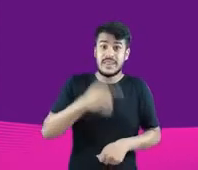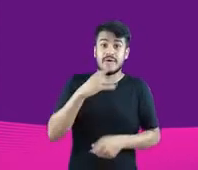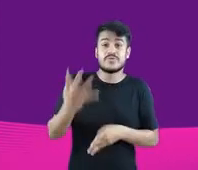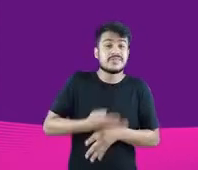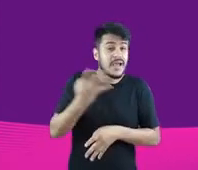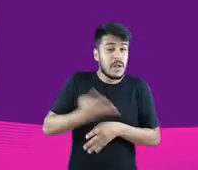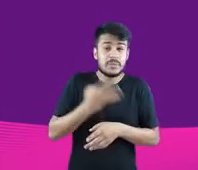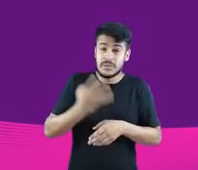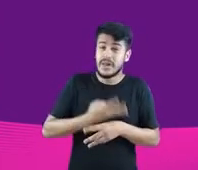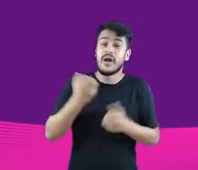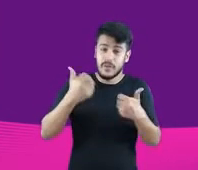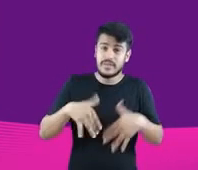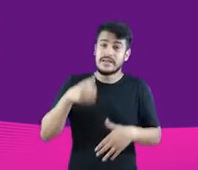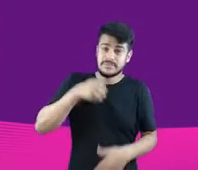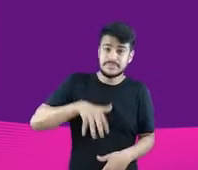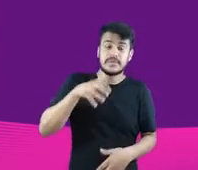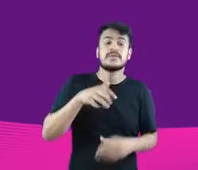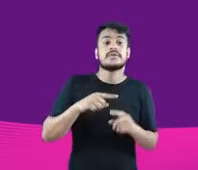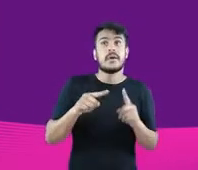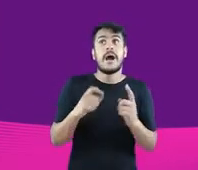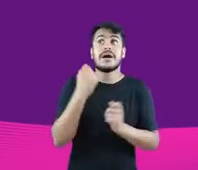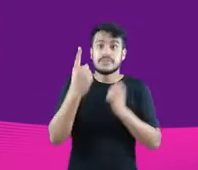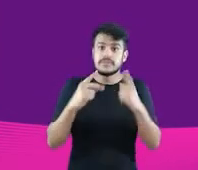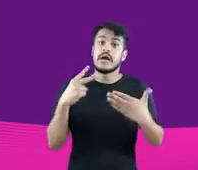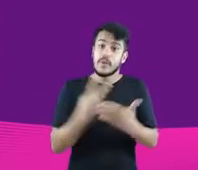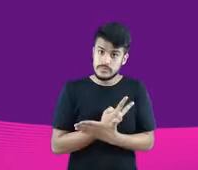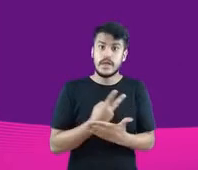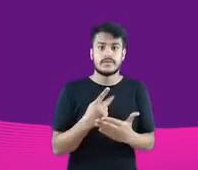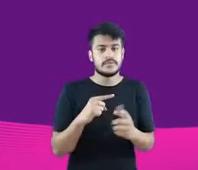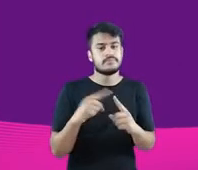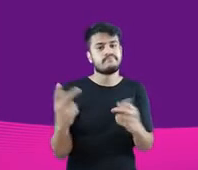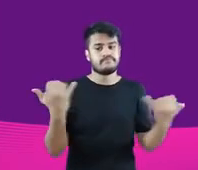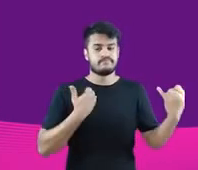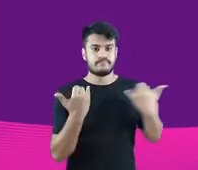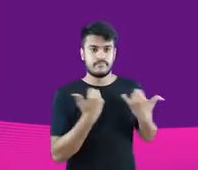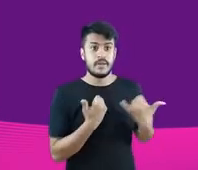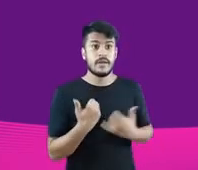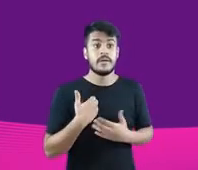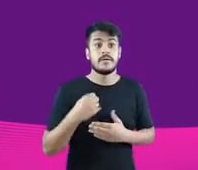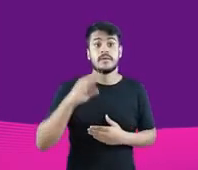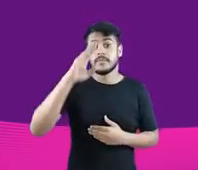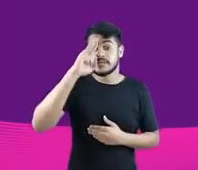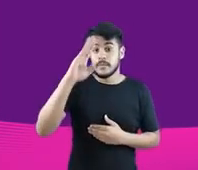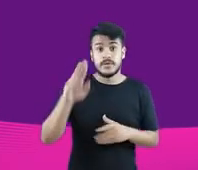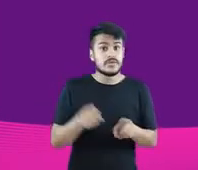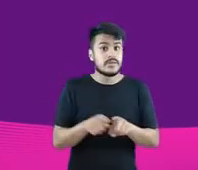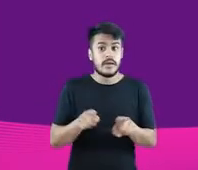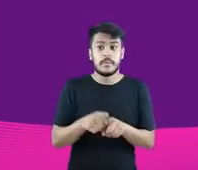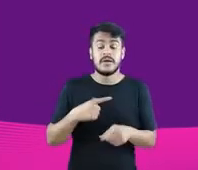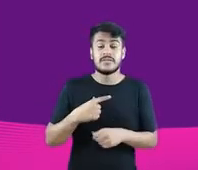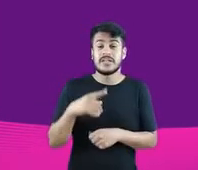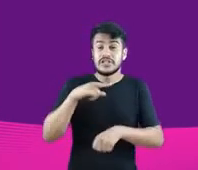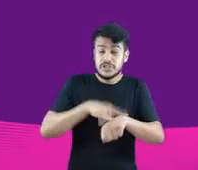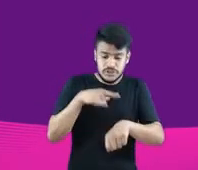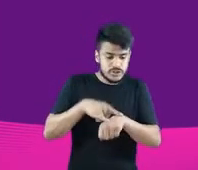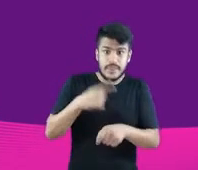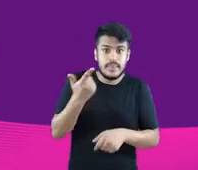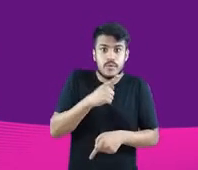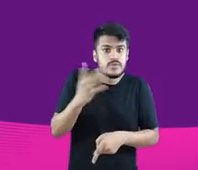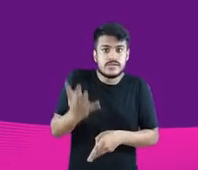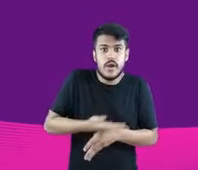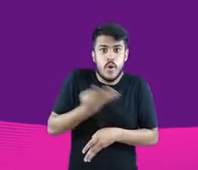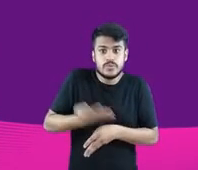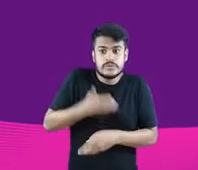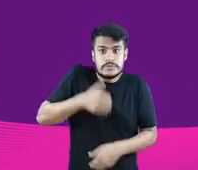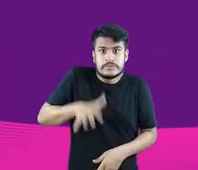relatado, mas é bastante frequente, né? A incontinência urinária perturba muito o paciente, a gente tem que graduar essa incontinência,